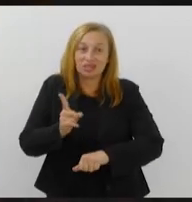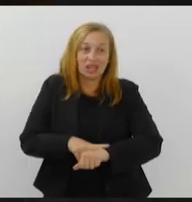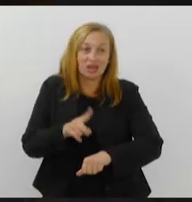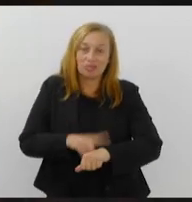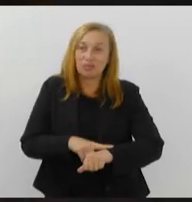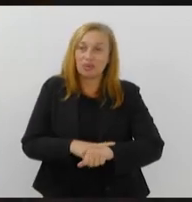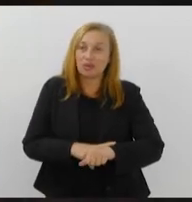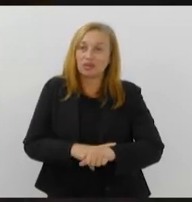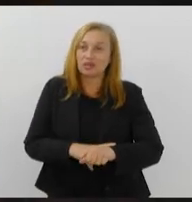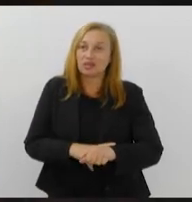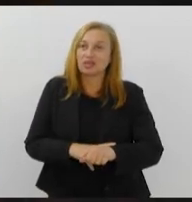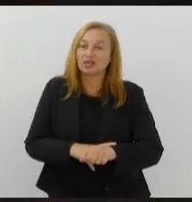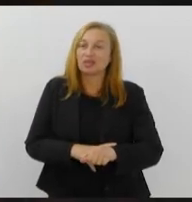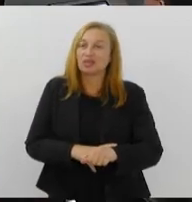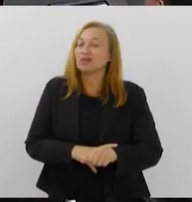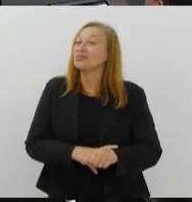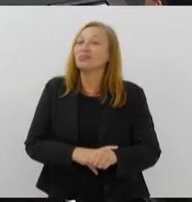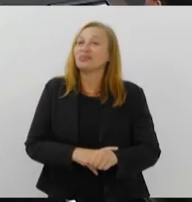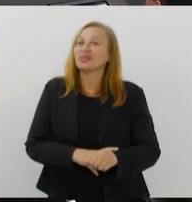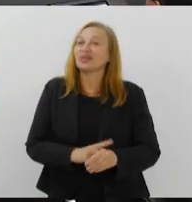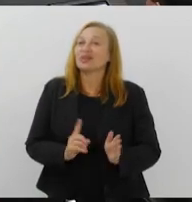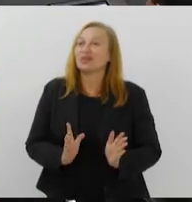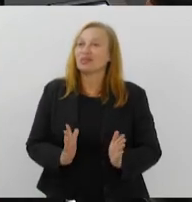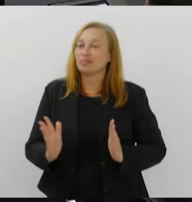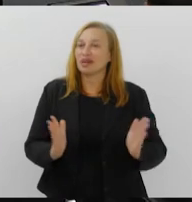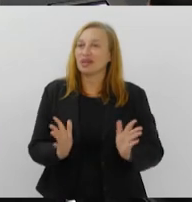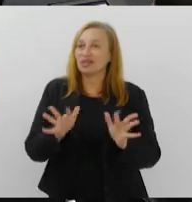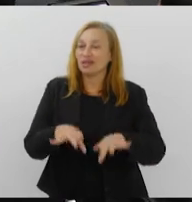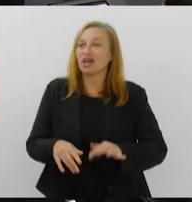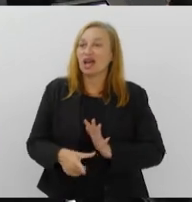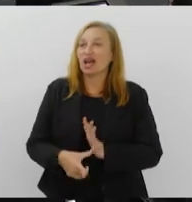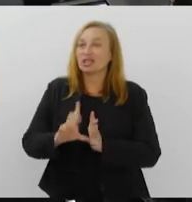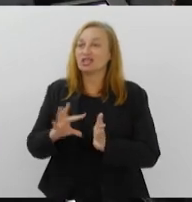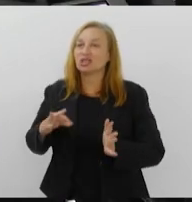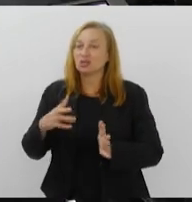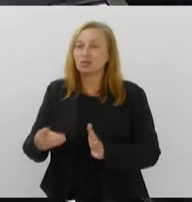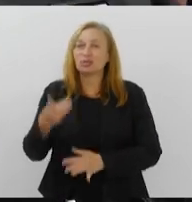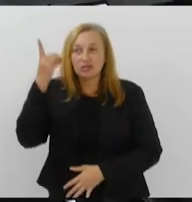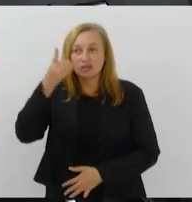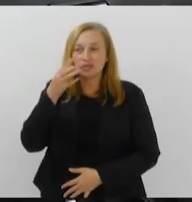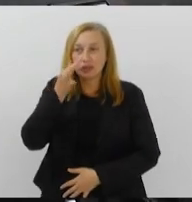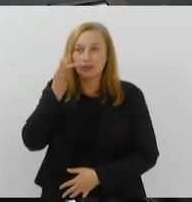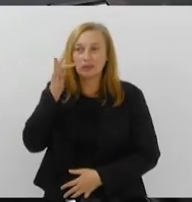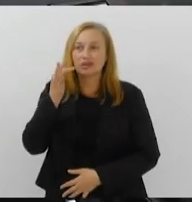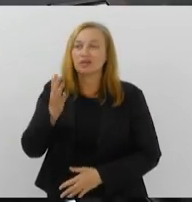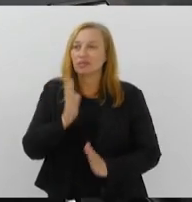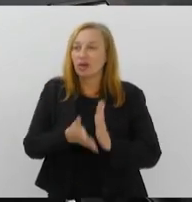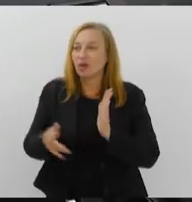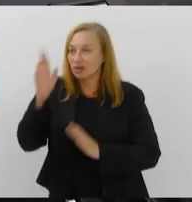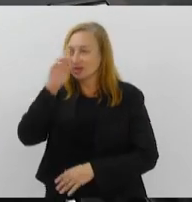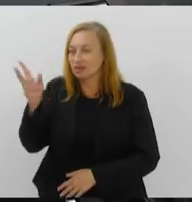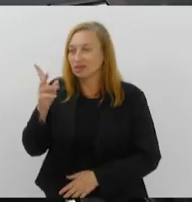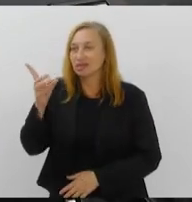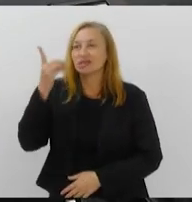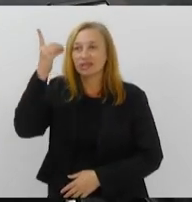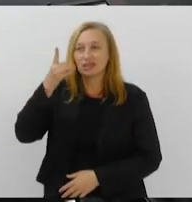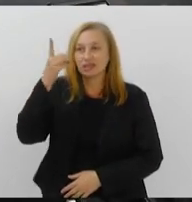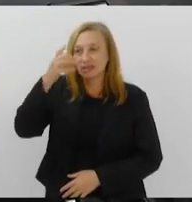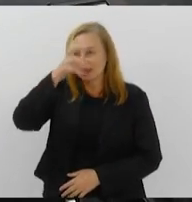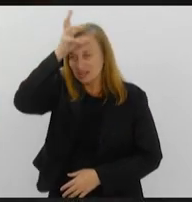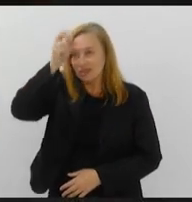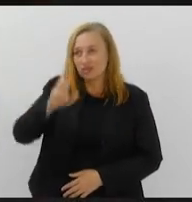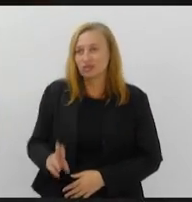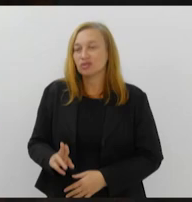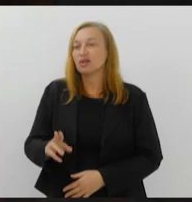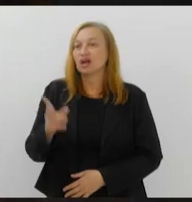regimental, passa-se a ordem do expediente final. Antes, porém, deputado Flávio Serafini. Pela ordem, deputado Tiaju. Bem